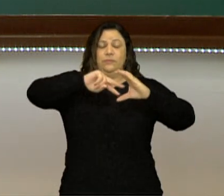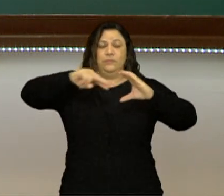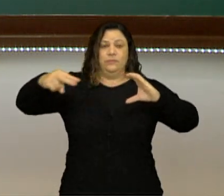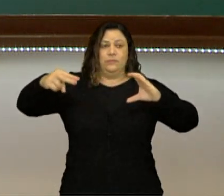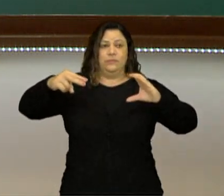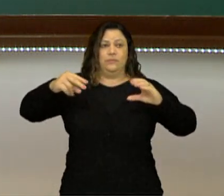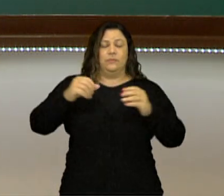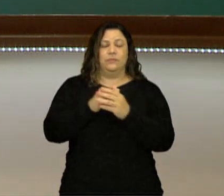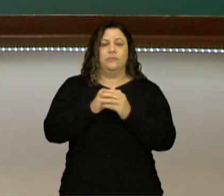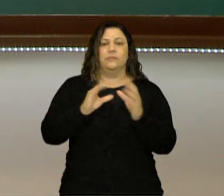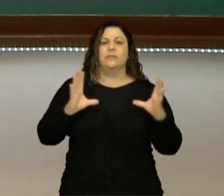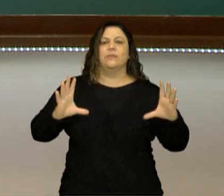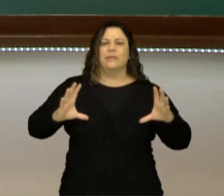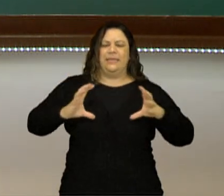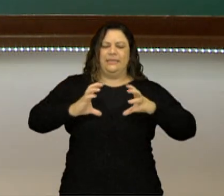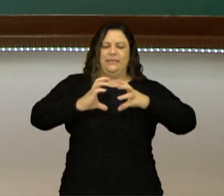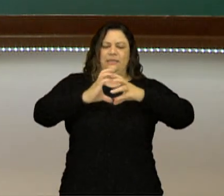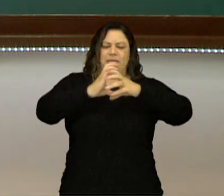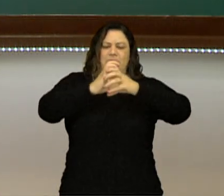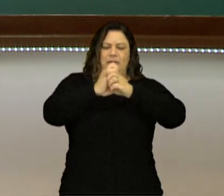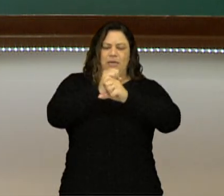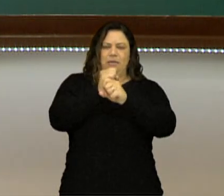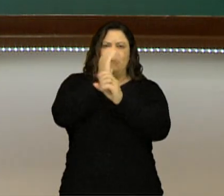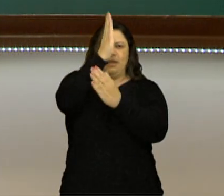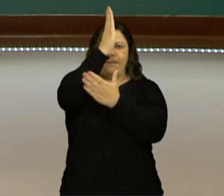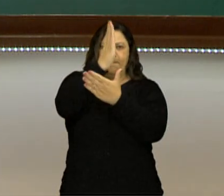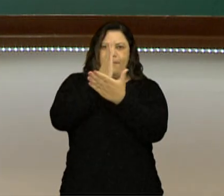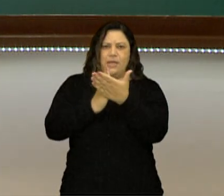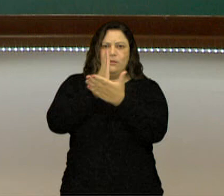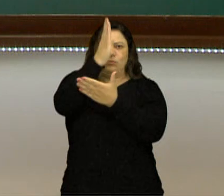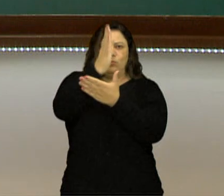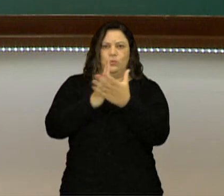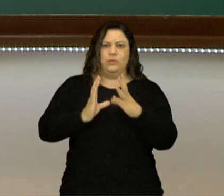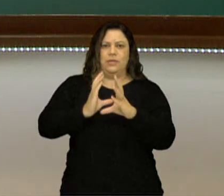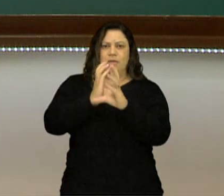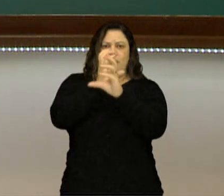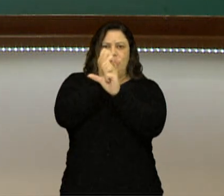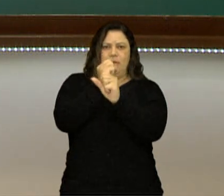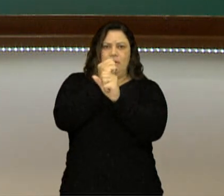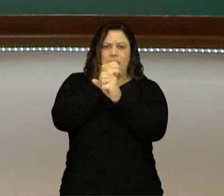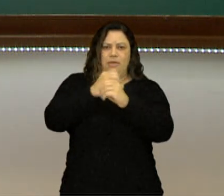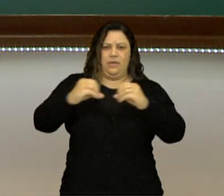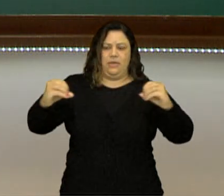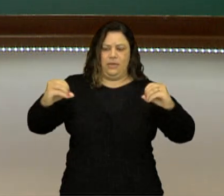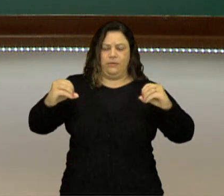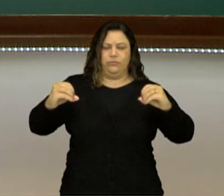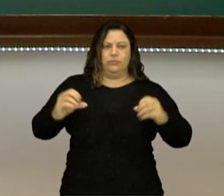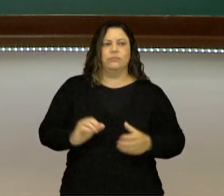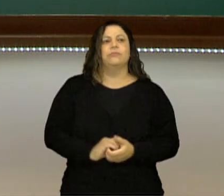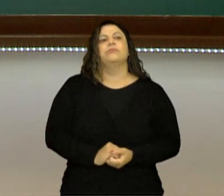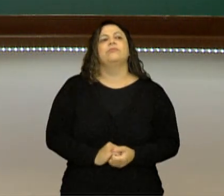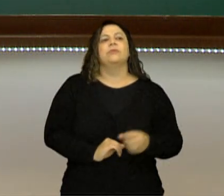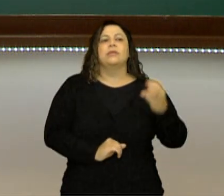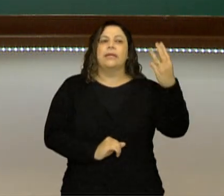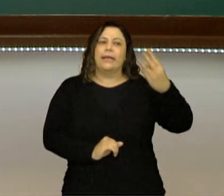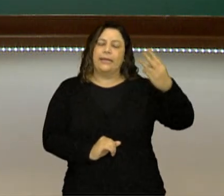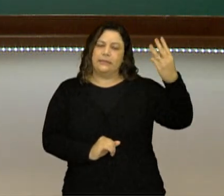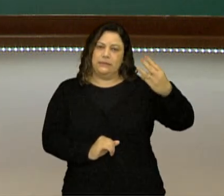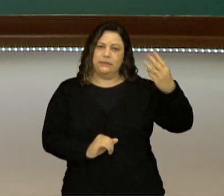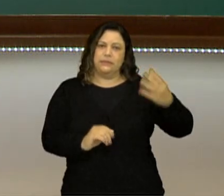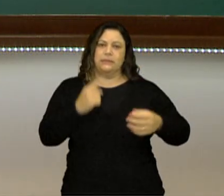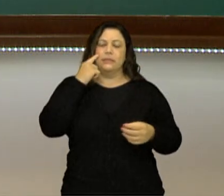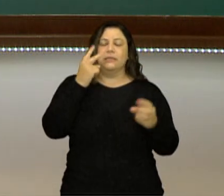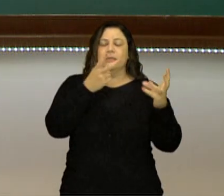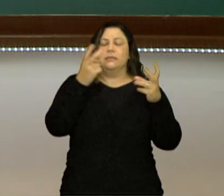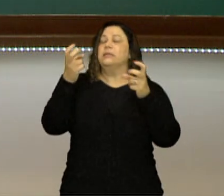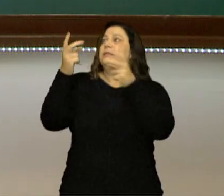placa metafásica, na parte central ali da célula. Temos 3, anáfase, onde os cromossomos irão se separar,